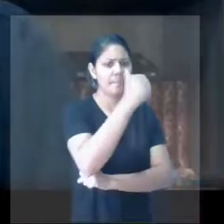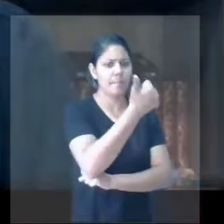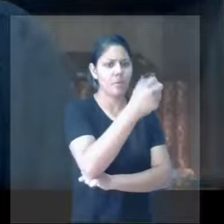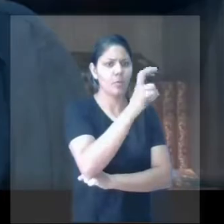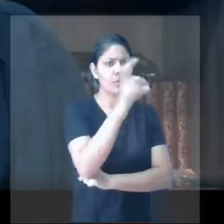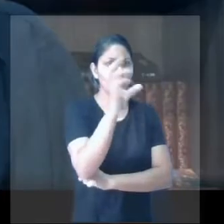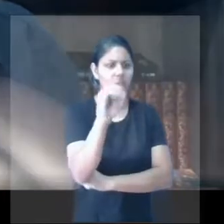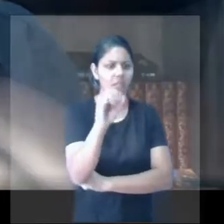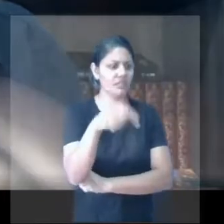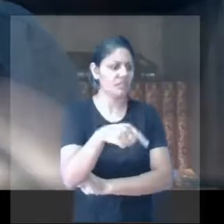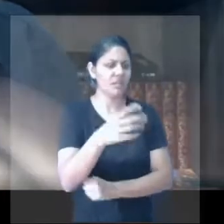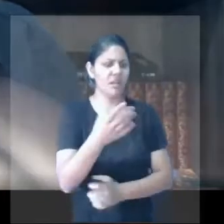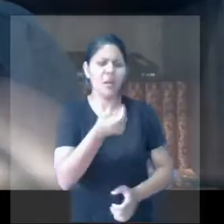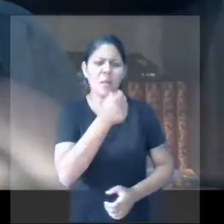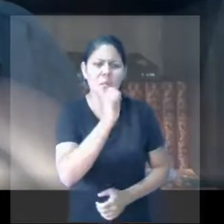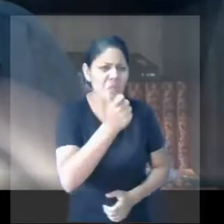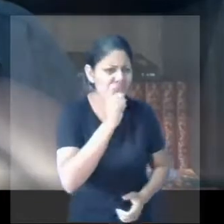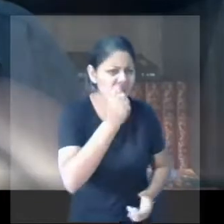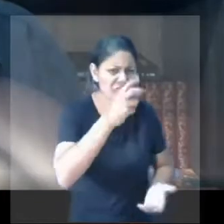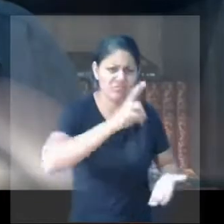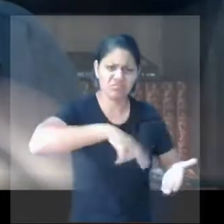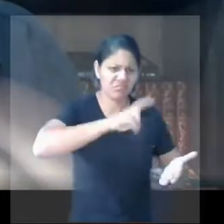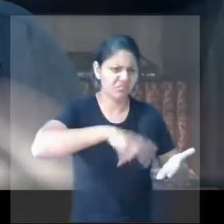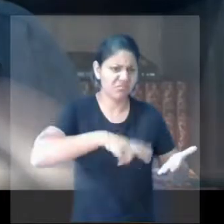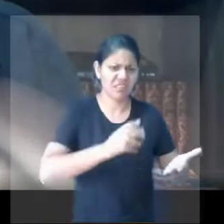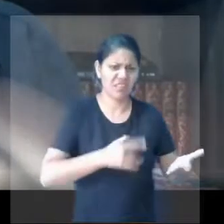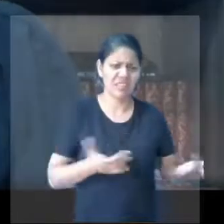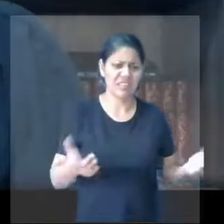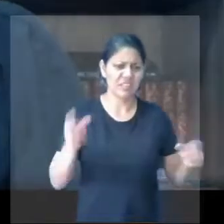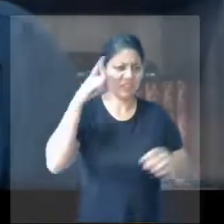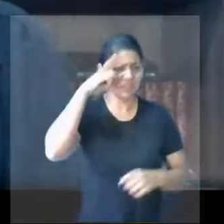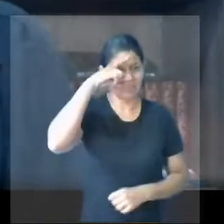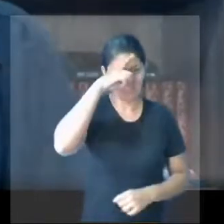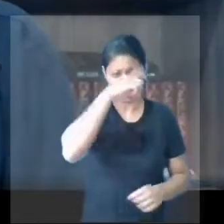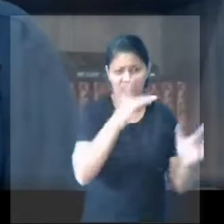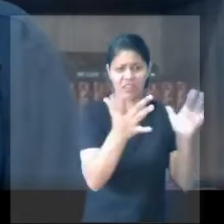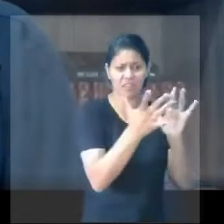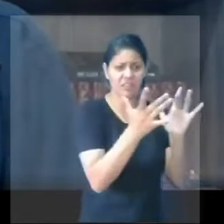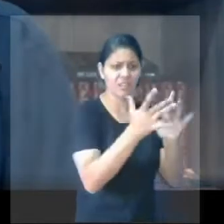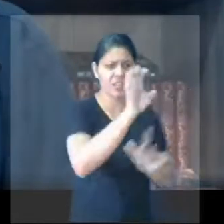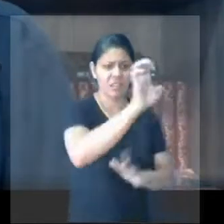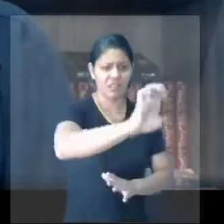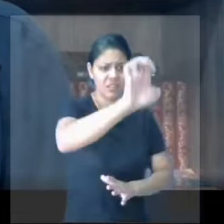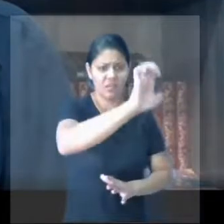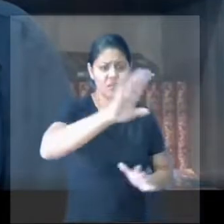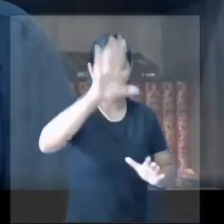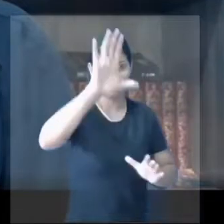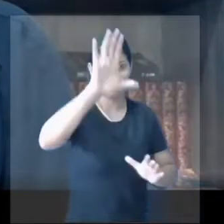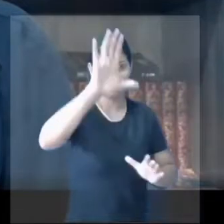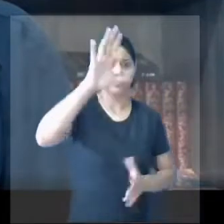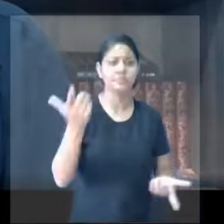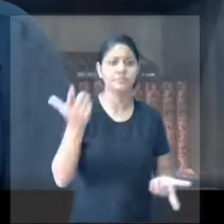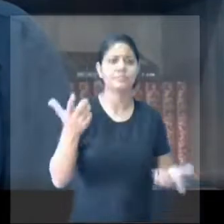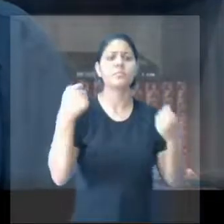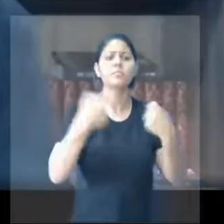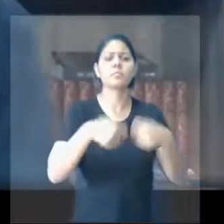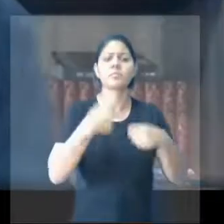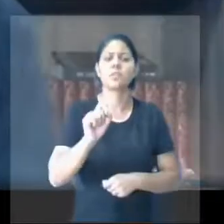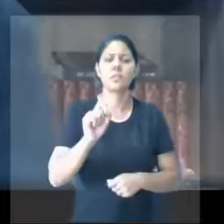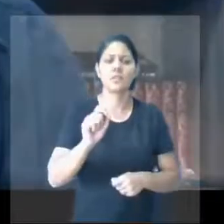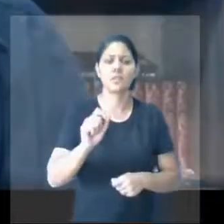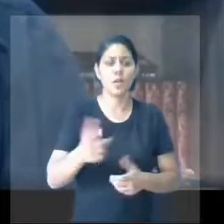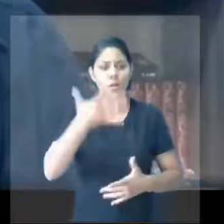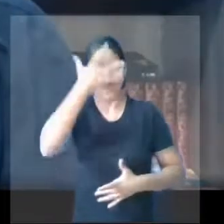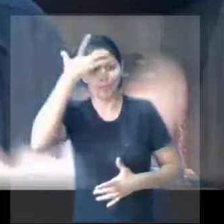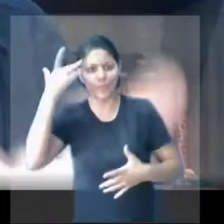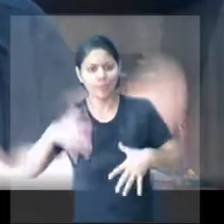menos, era muito pouco lida, né? Era rara na Europa as pessoas que liam. Precisou de um entusiasta, né?